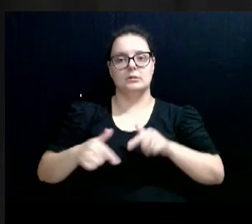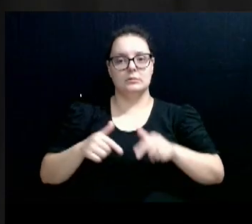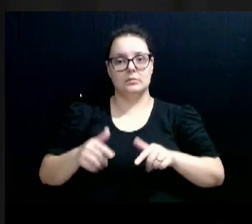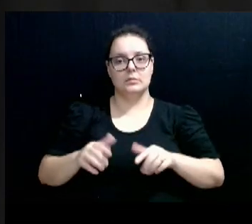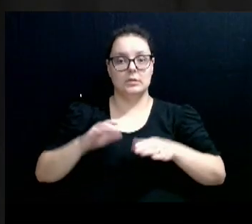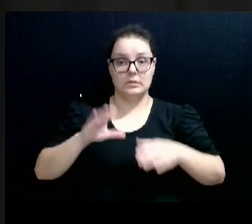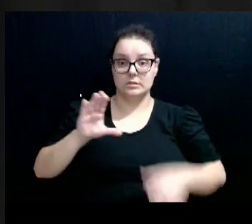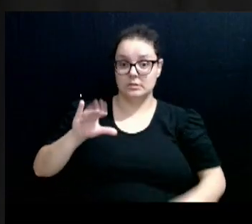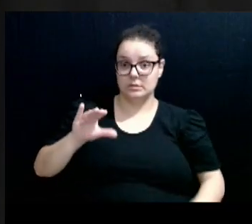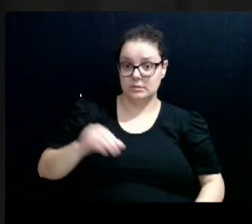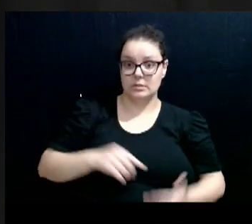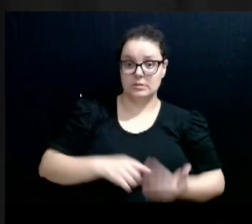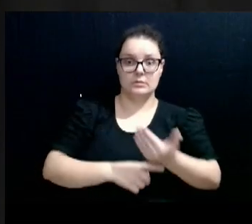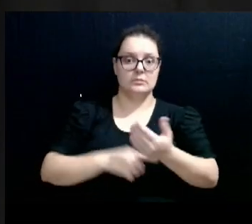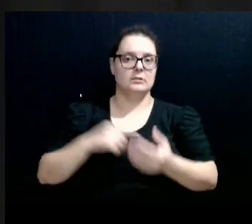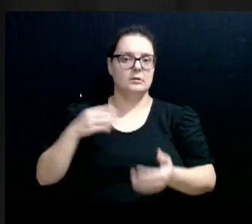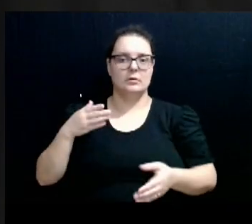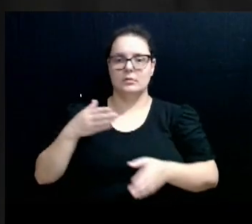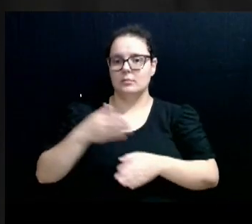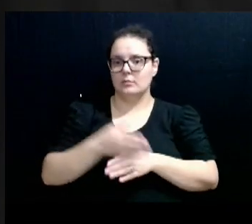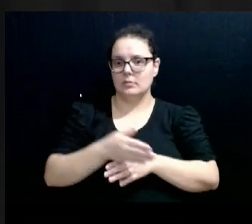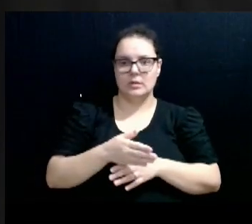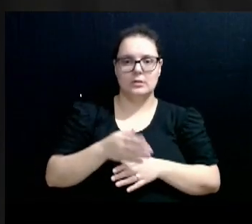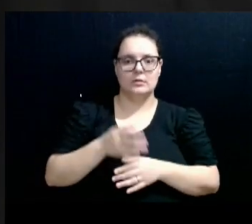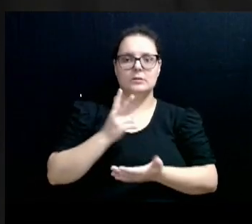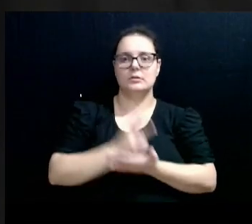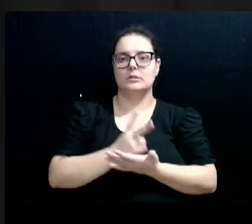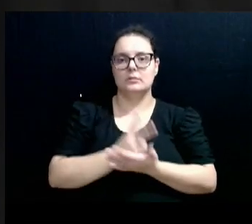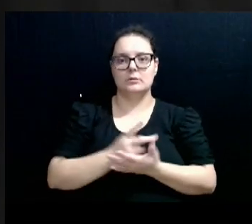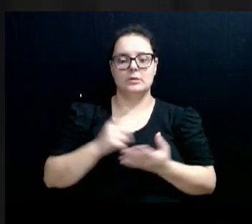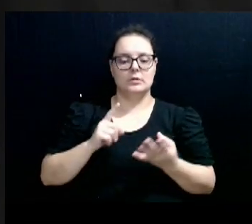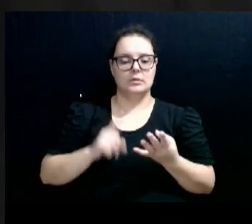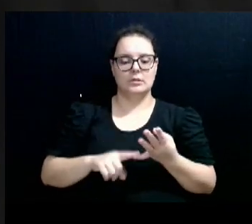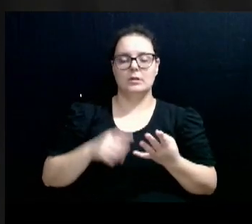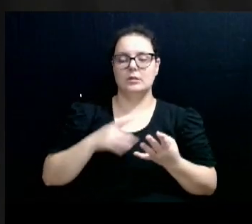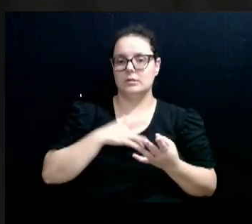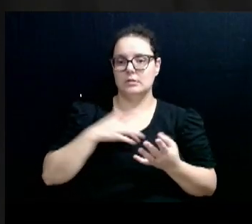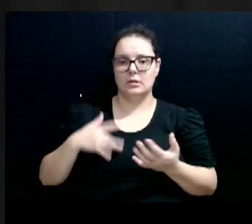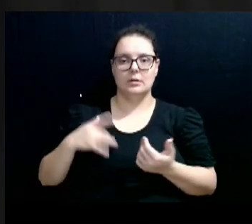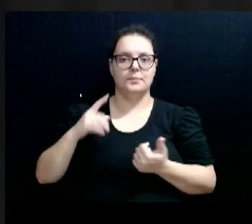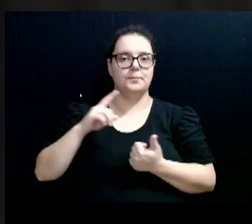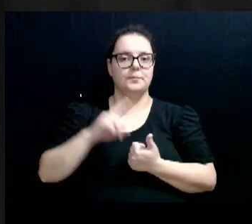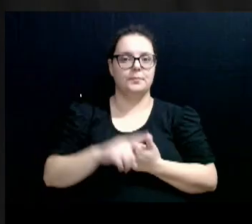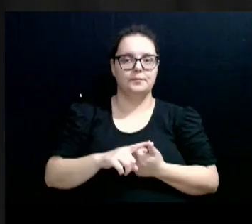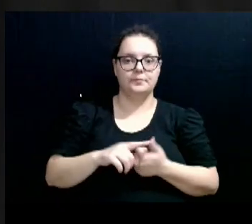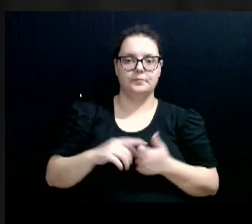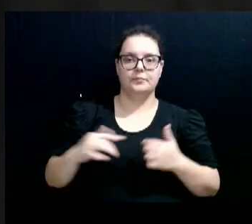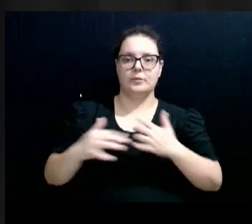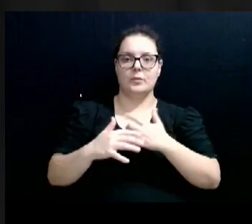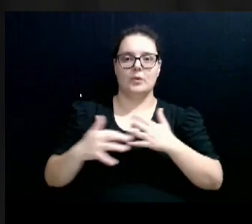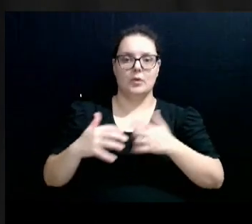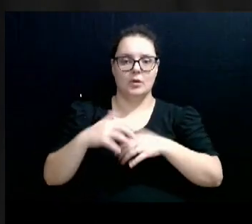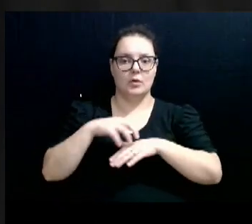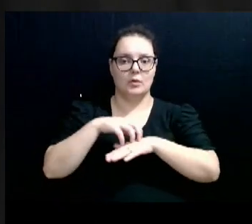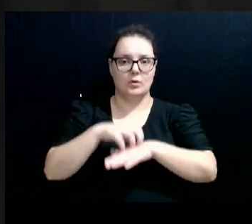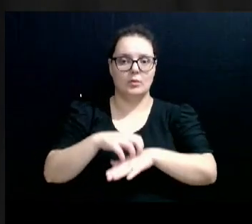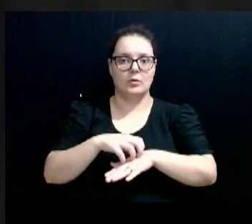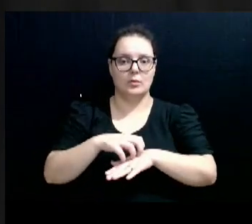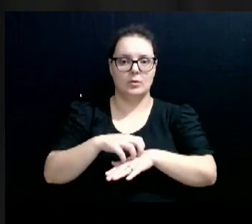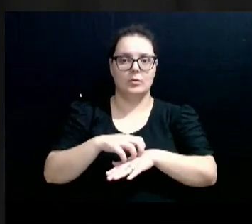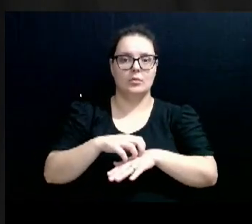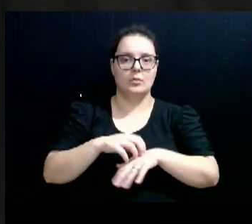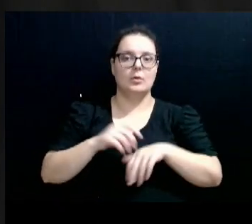e participei muito, sempre ativo na Comissão de Saúde, da mobilidade, da pessoa com mobilidade